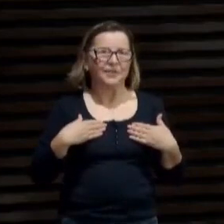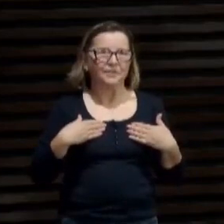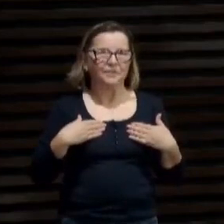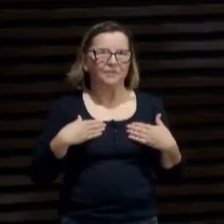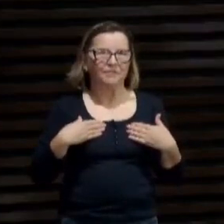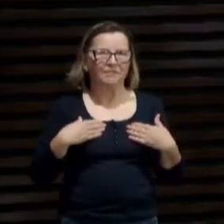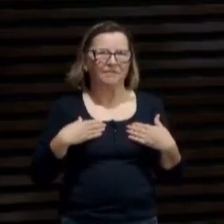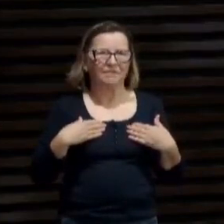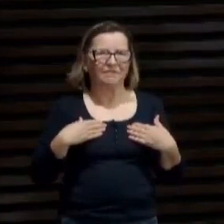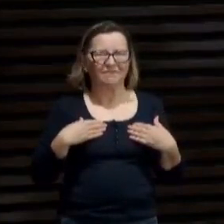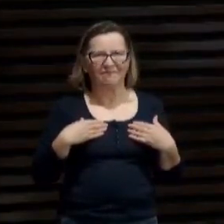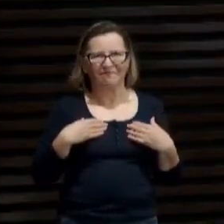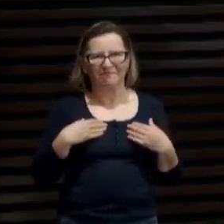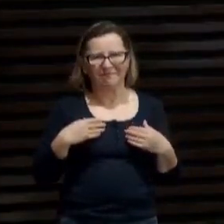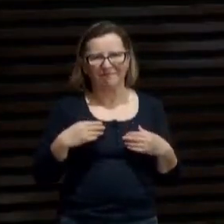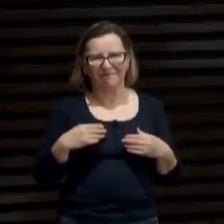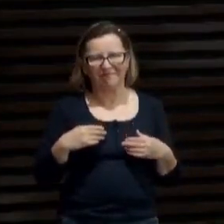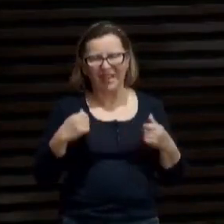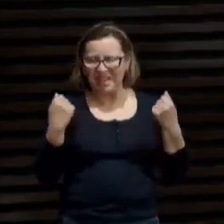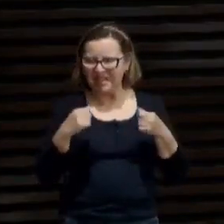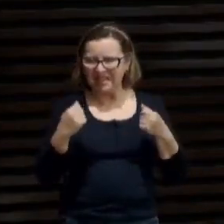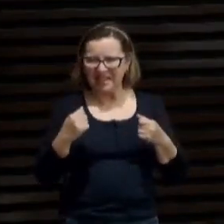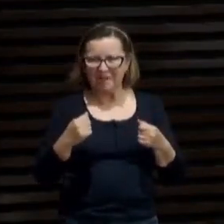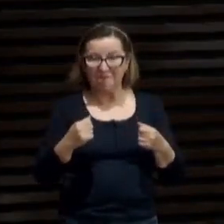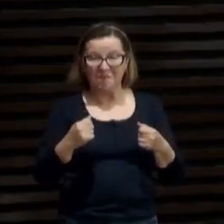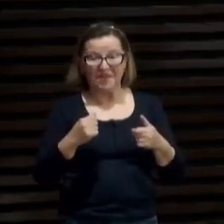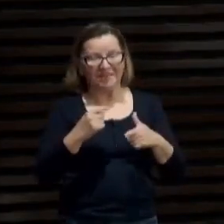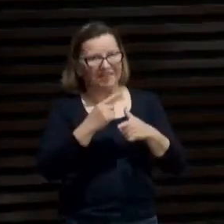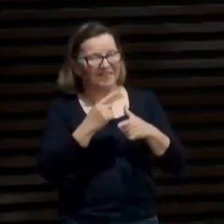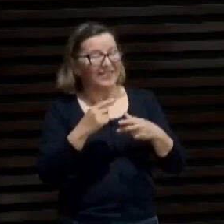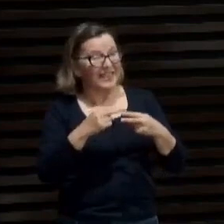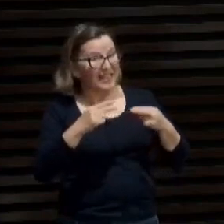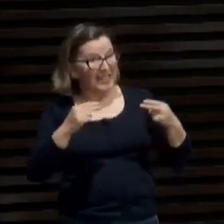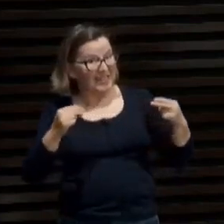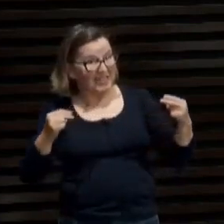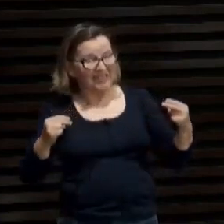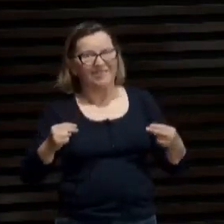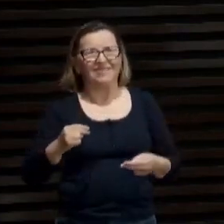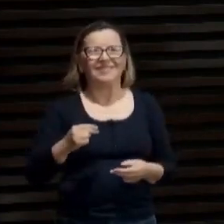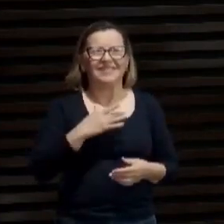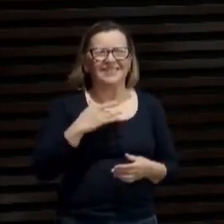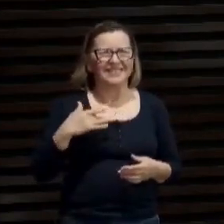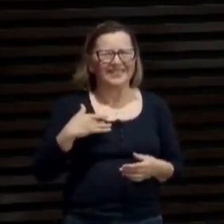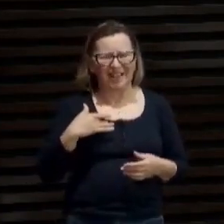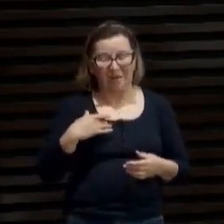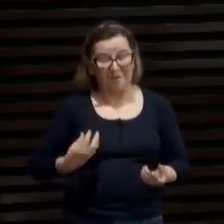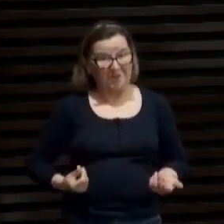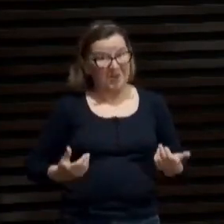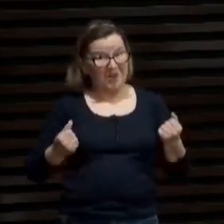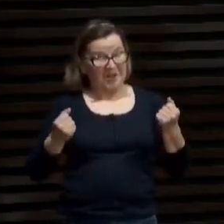dinheiro, uma família estabilizada, segurança, um trabalho com um